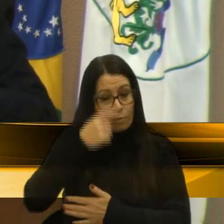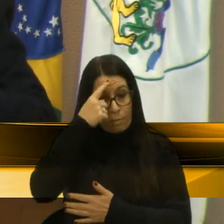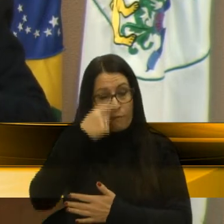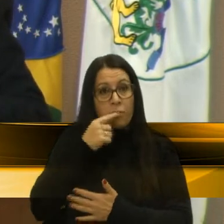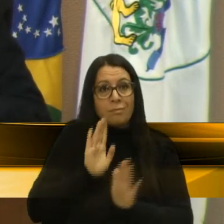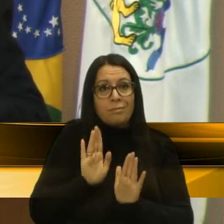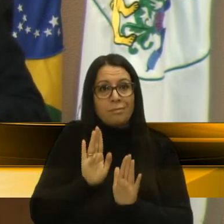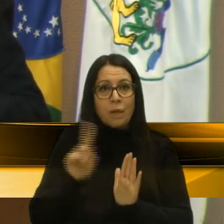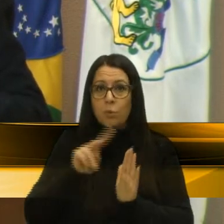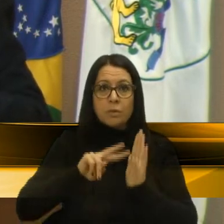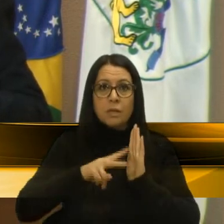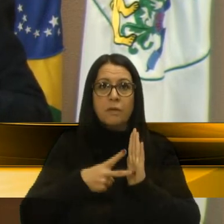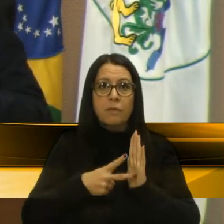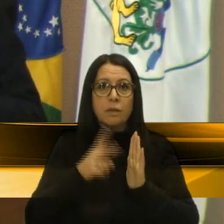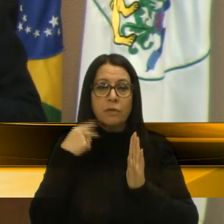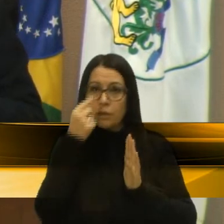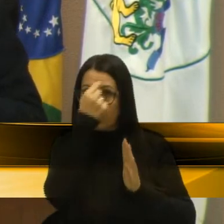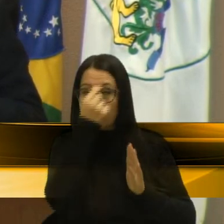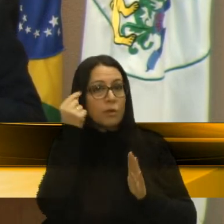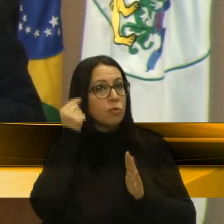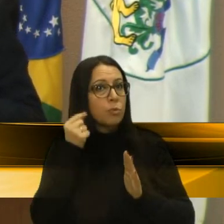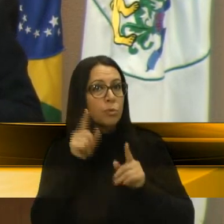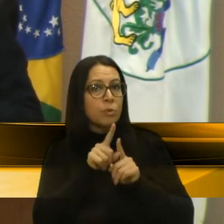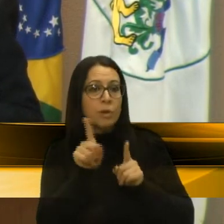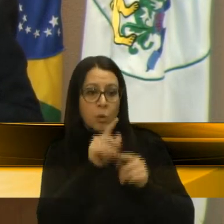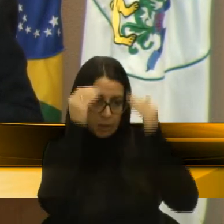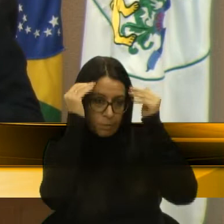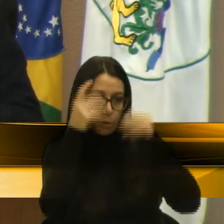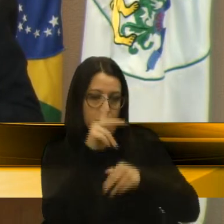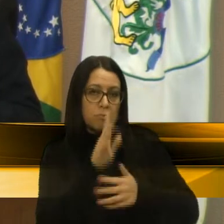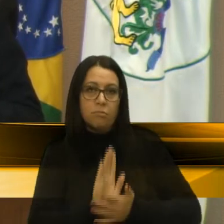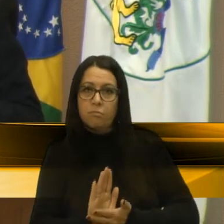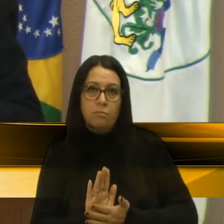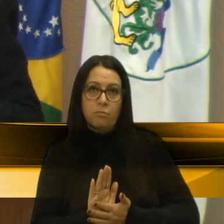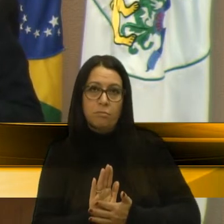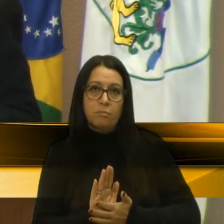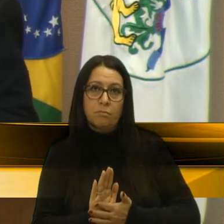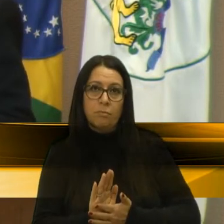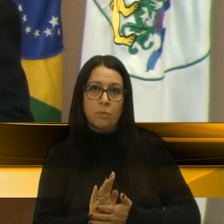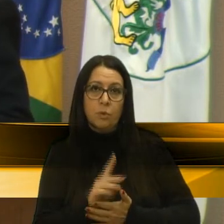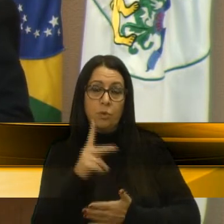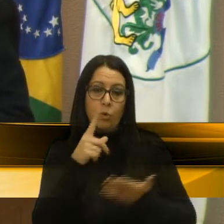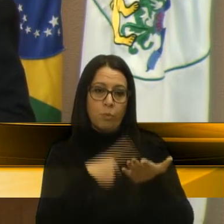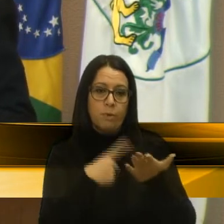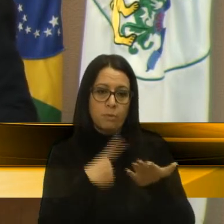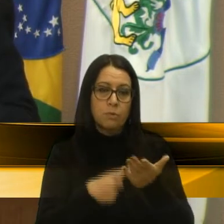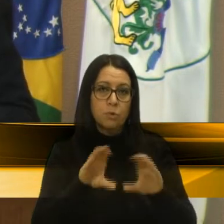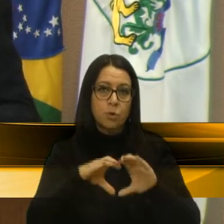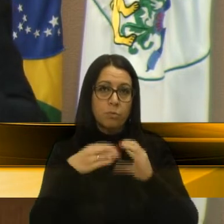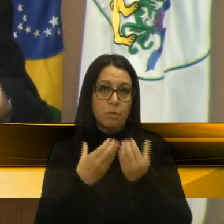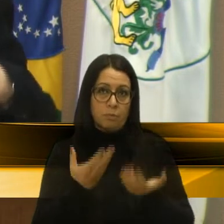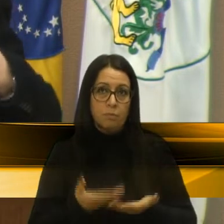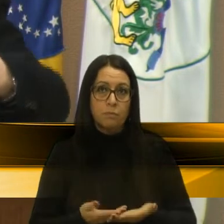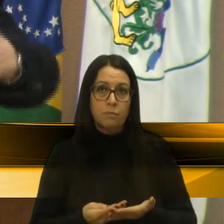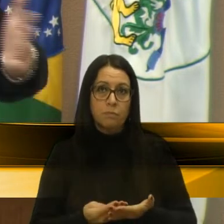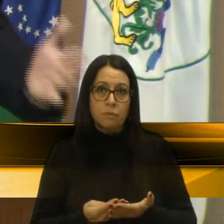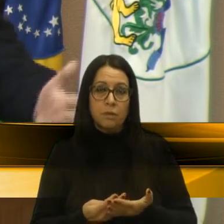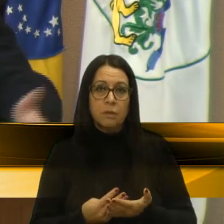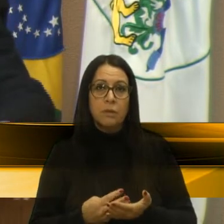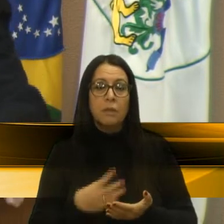prejudica a população, né? Porque às vezes uma lei mal votada nessa casa prejudica muito mais a população que desentupir um